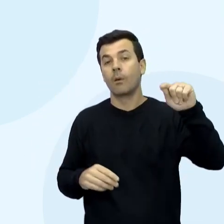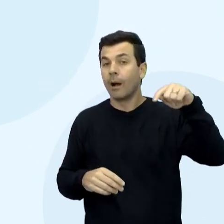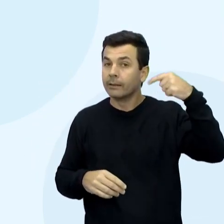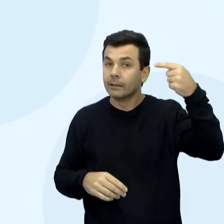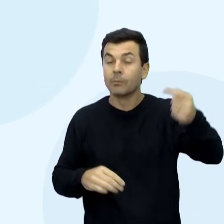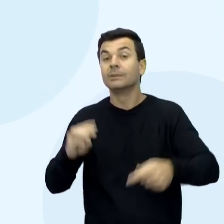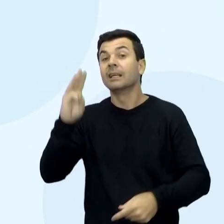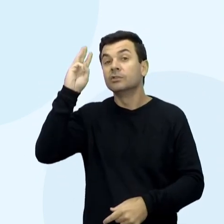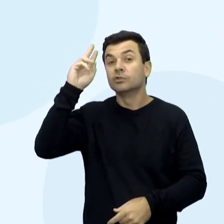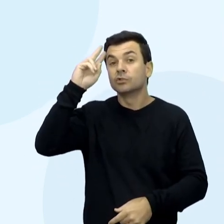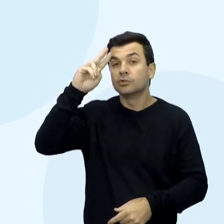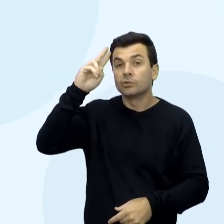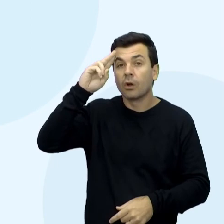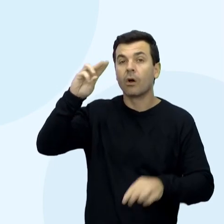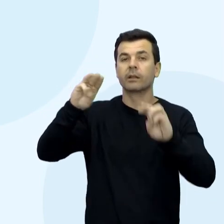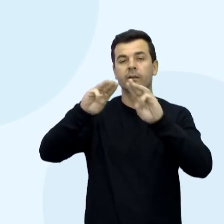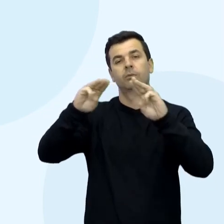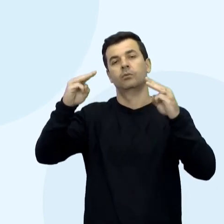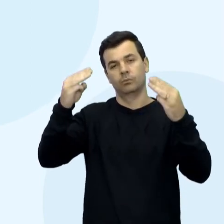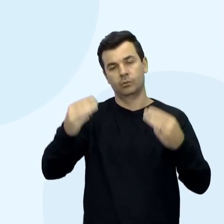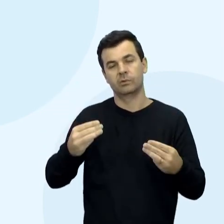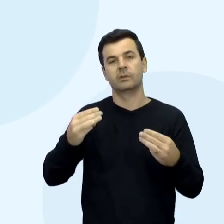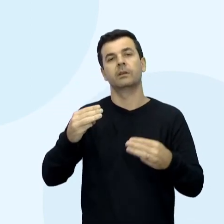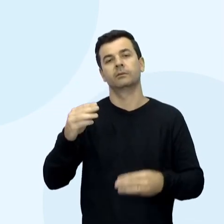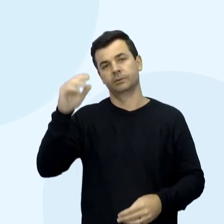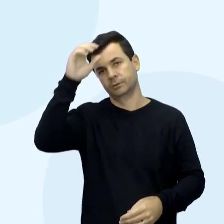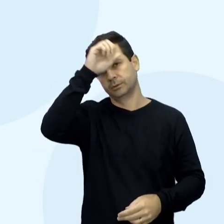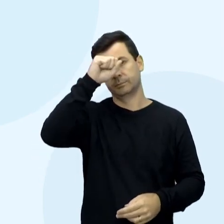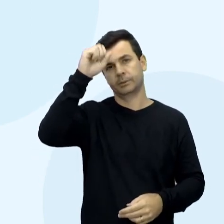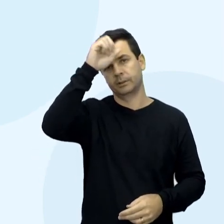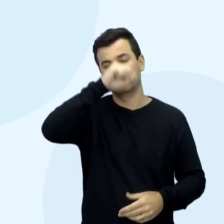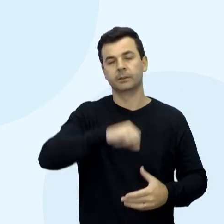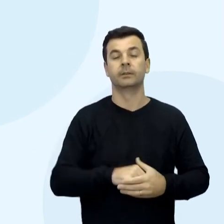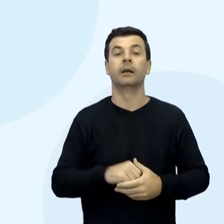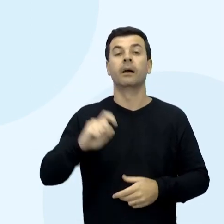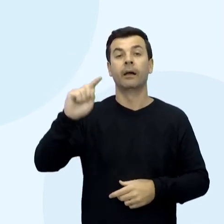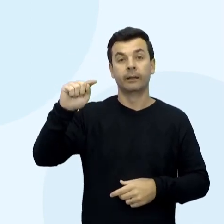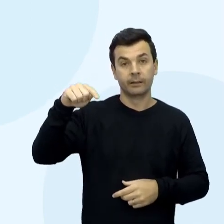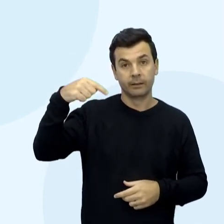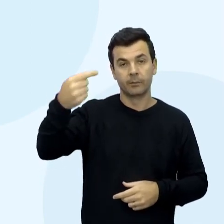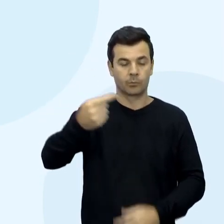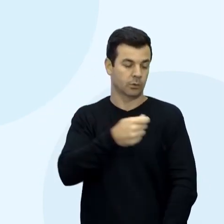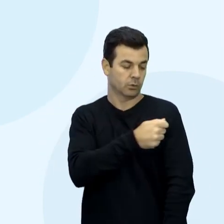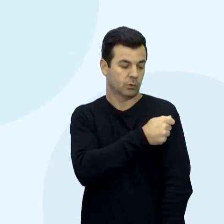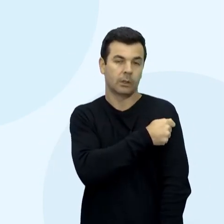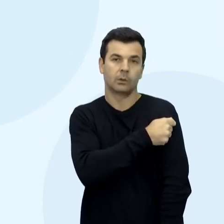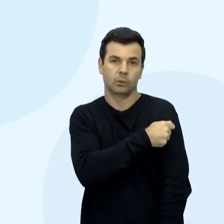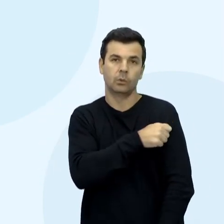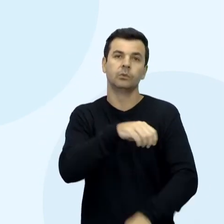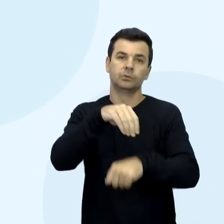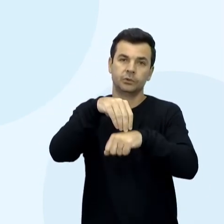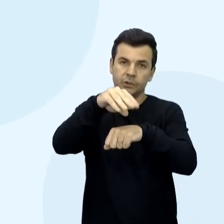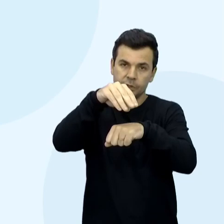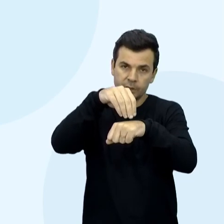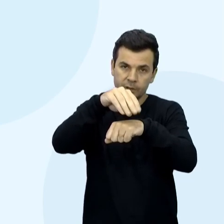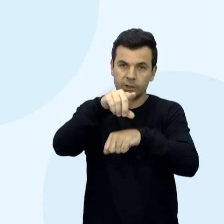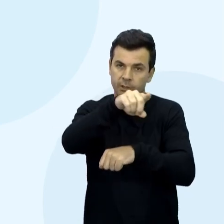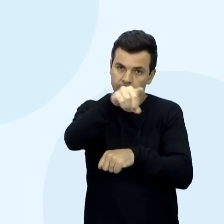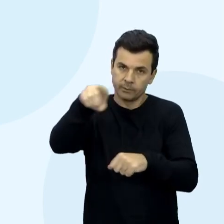história dos museus, né? Aí, e depois disso, né, por fim, né, os alunos receberam as orientações da